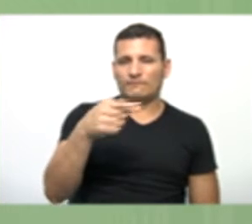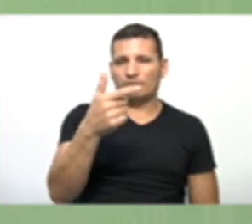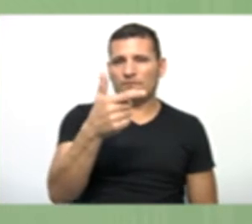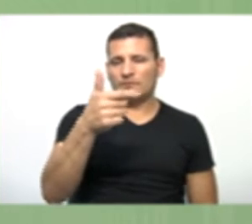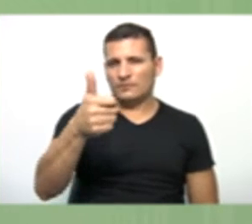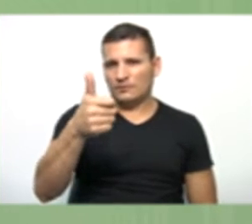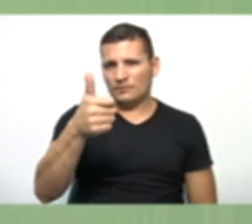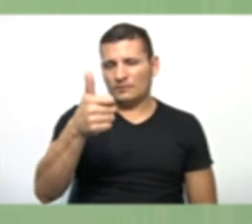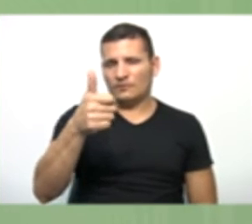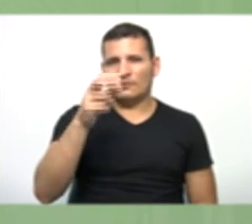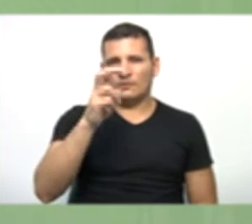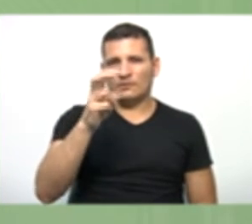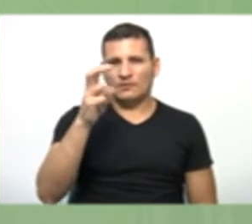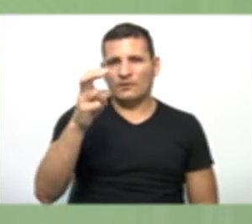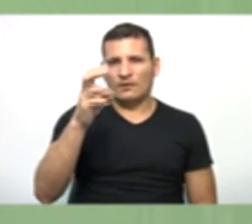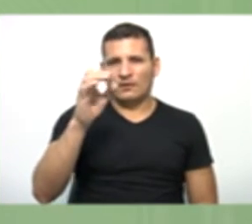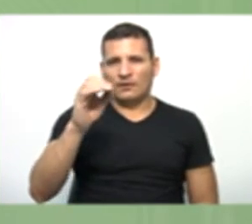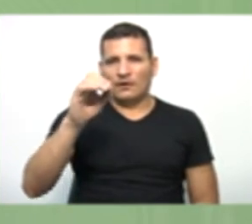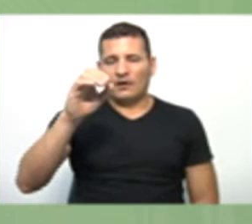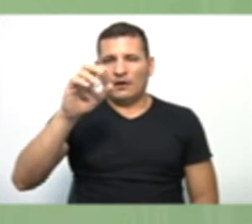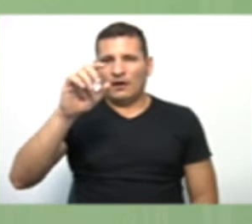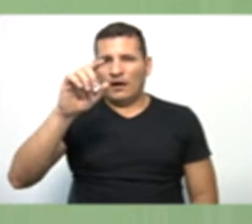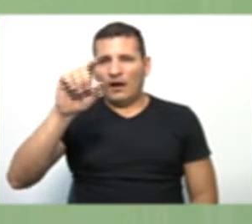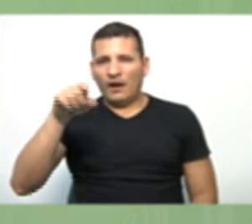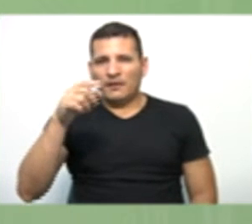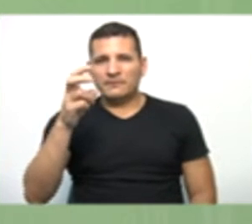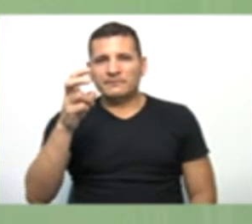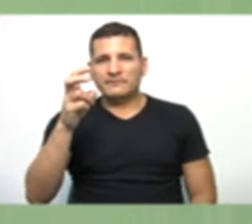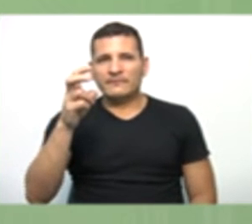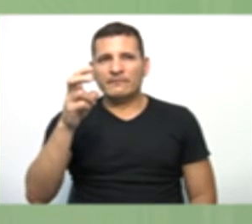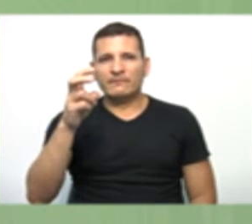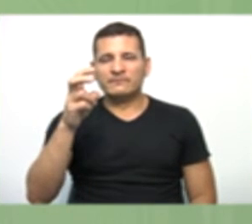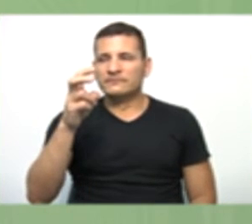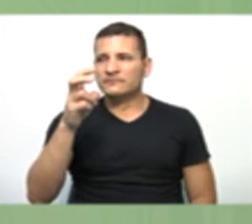1,215506. Ou seja, vai multiplicar. Não, aqui em cima não precisa ver.